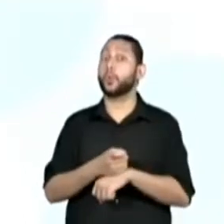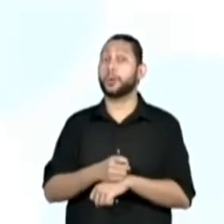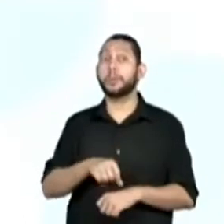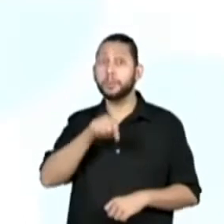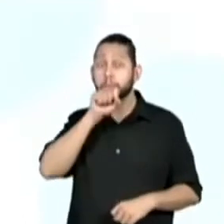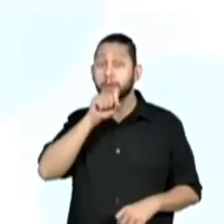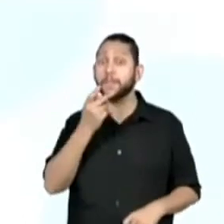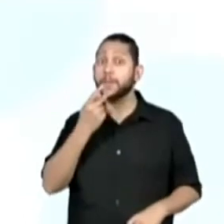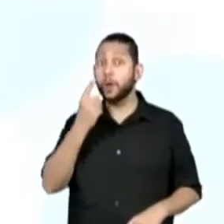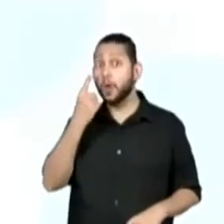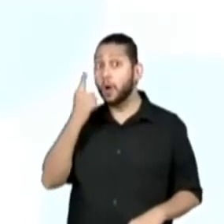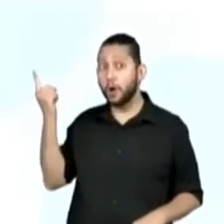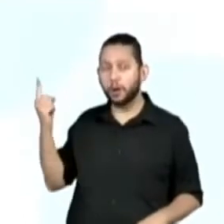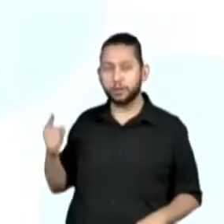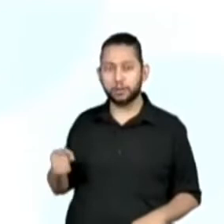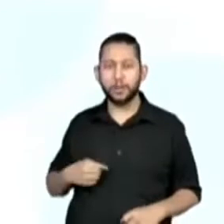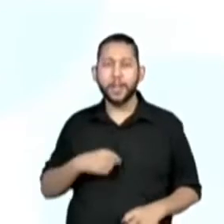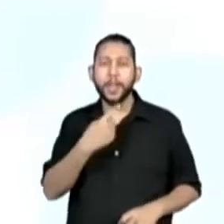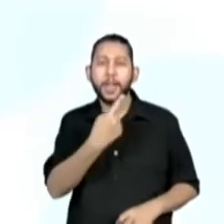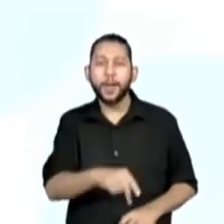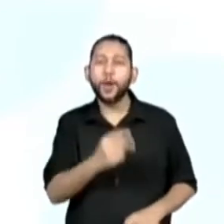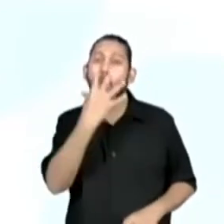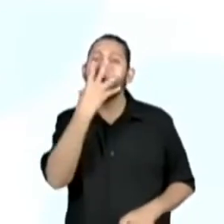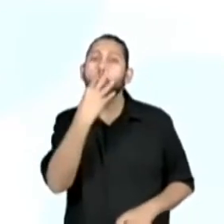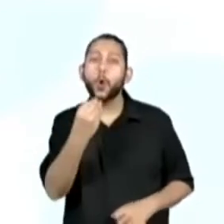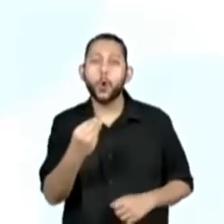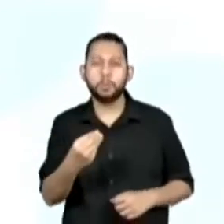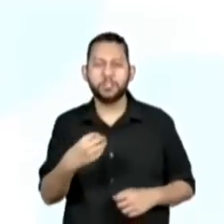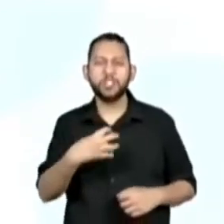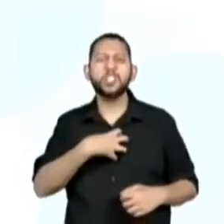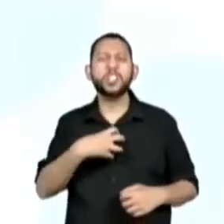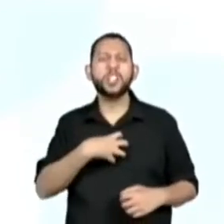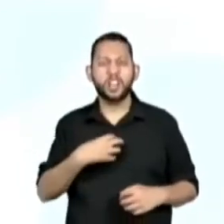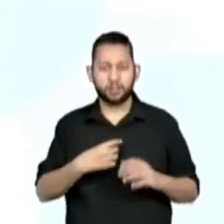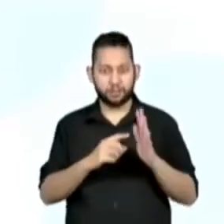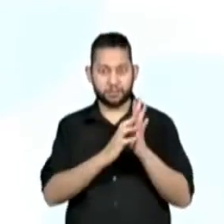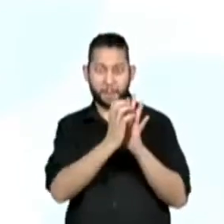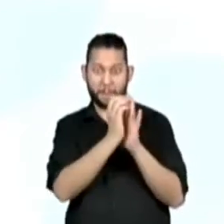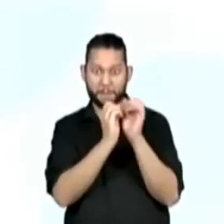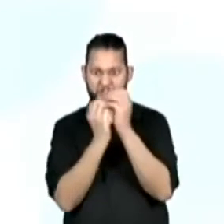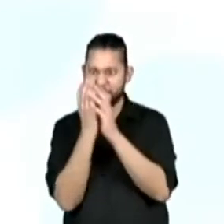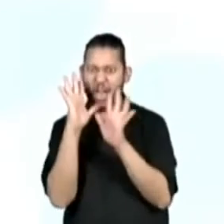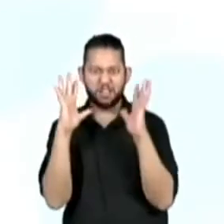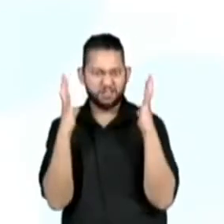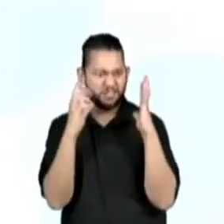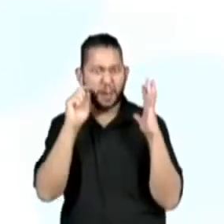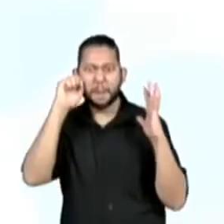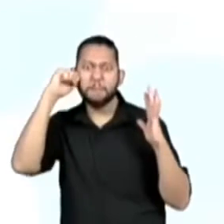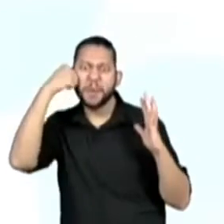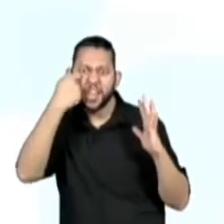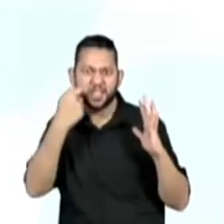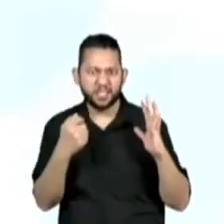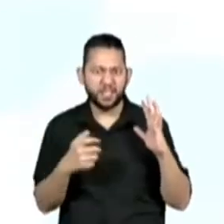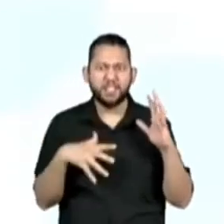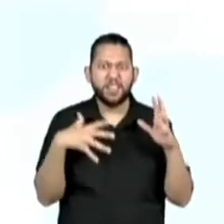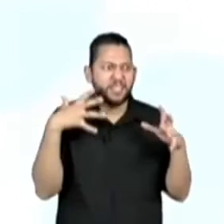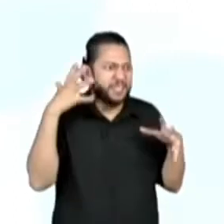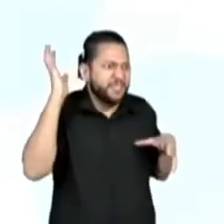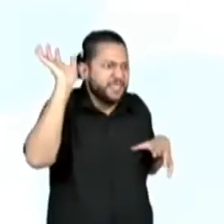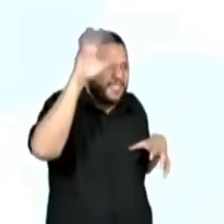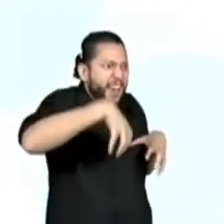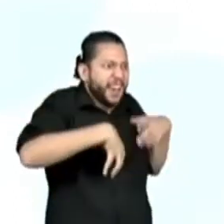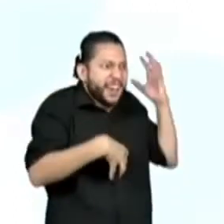A voz rouca e as patas negras. Então, significa que a mãe, né, a cabra, ela não tem